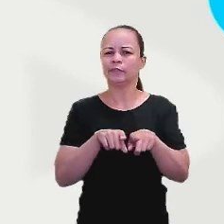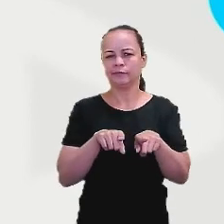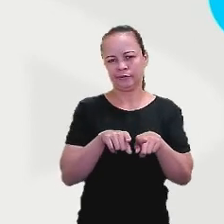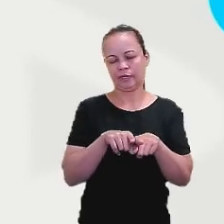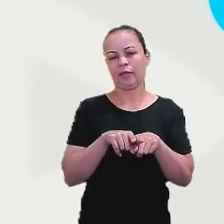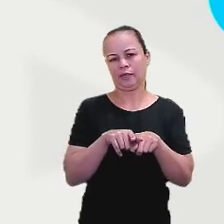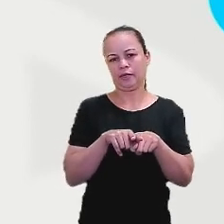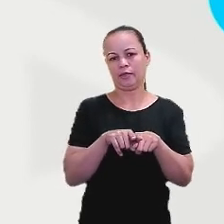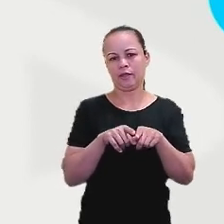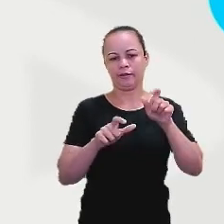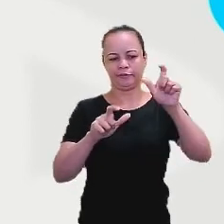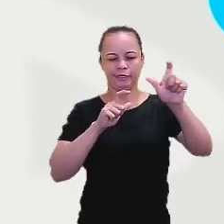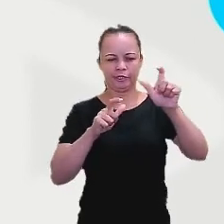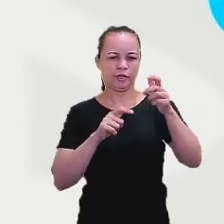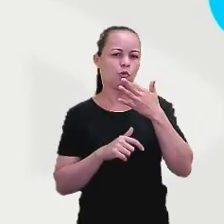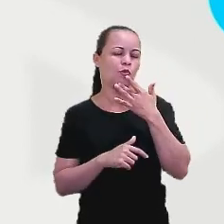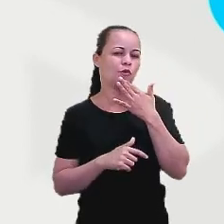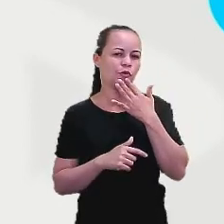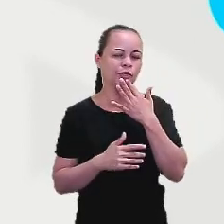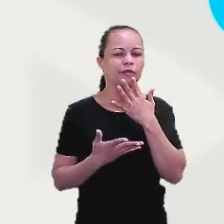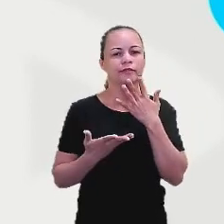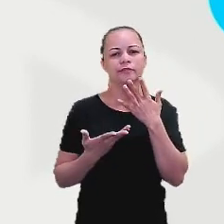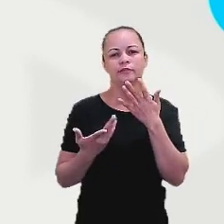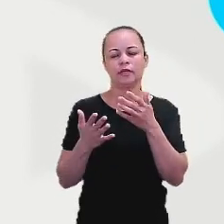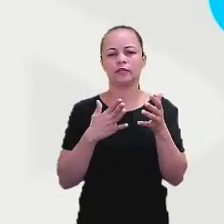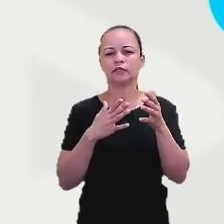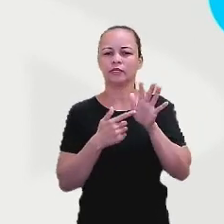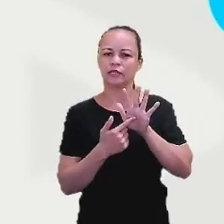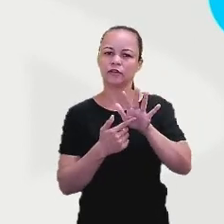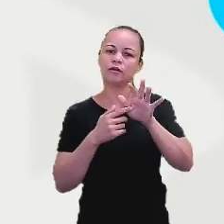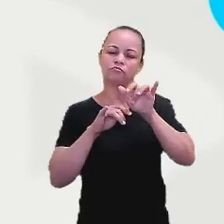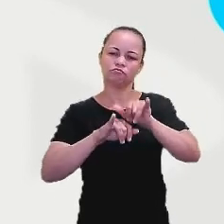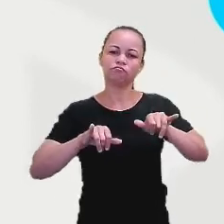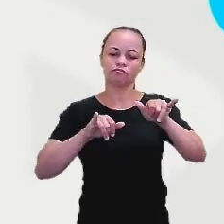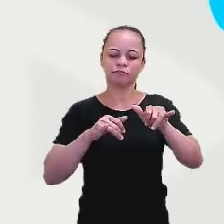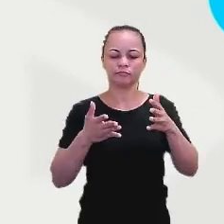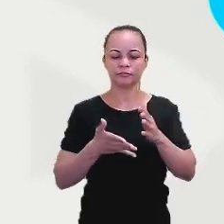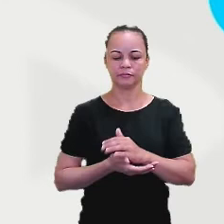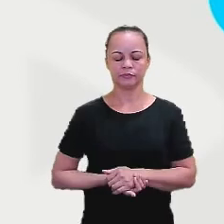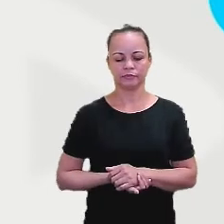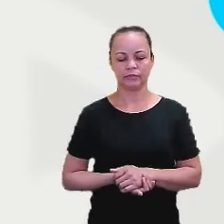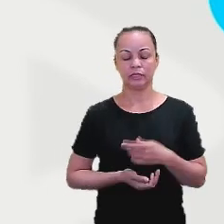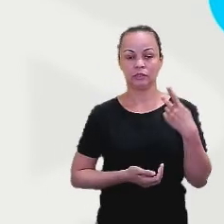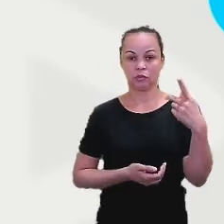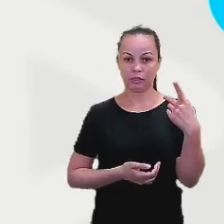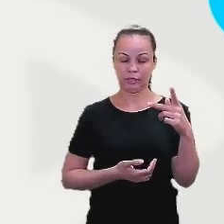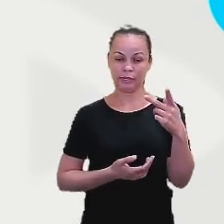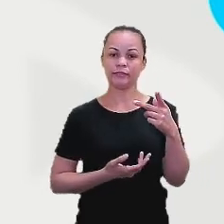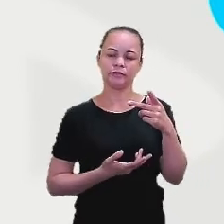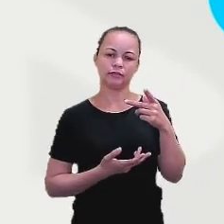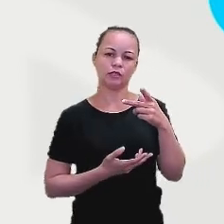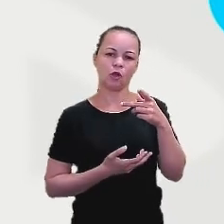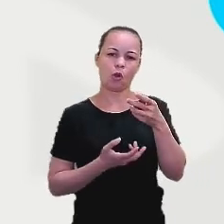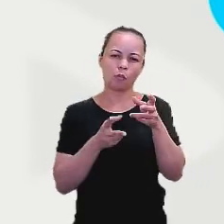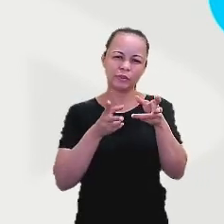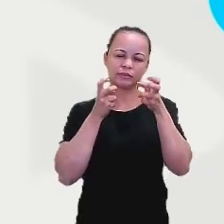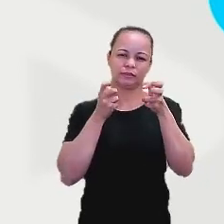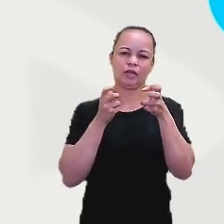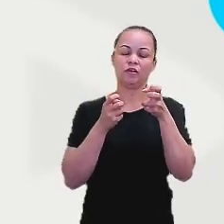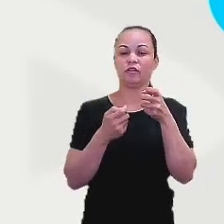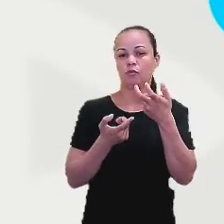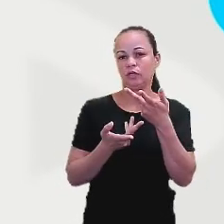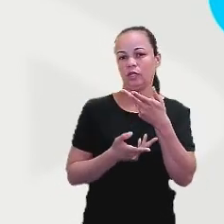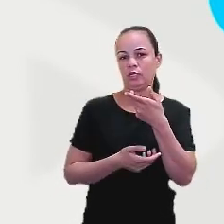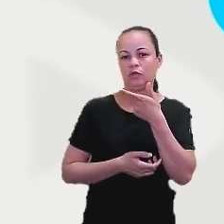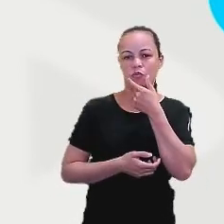tirinha colorida, né? Com algum símbolo que pode querer passar alguma informação. Então, nesse caso, a gente observa o que Cebolinha falou e a gente percebe também a